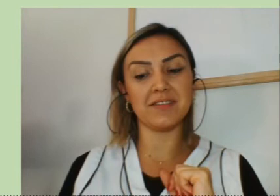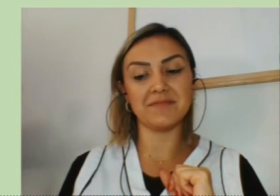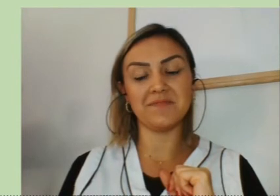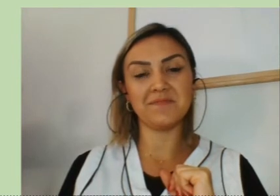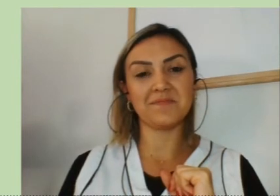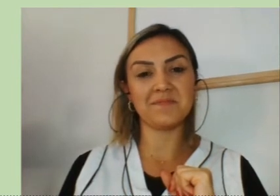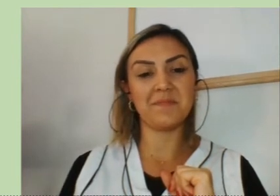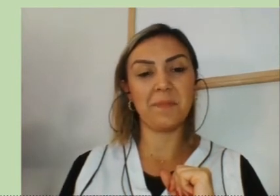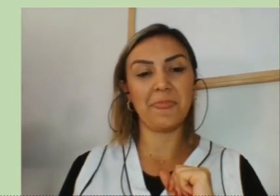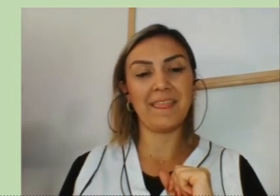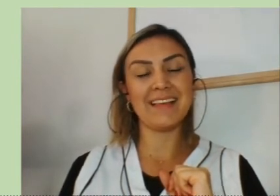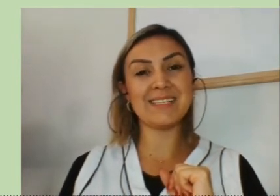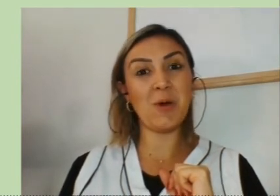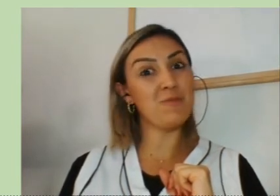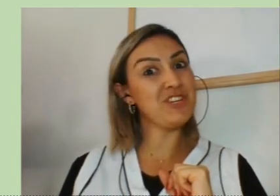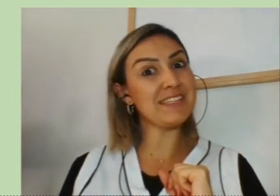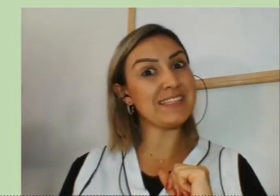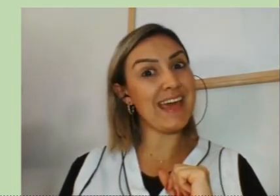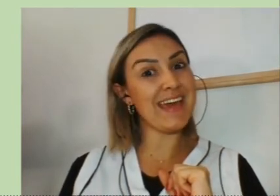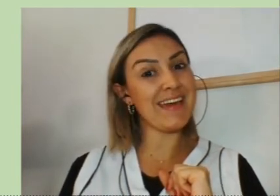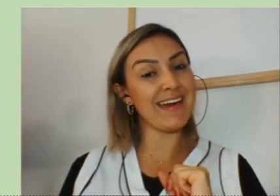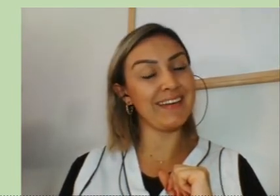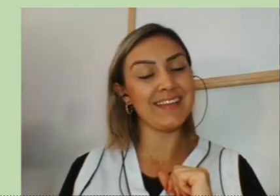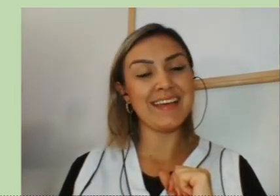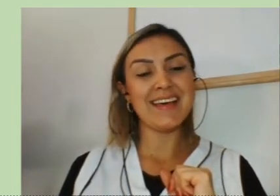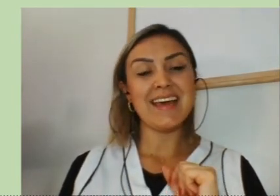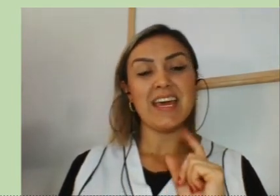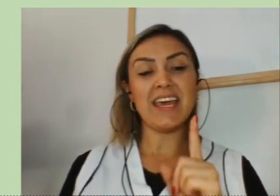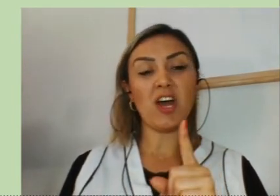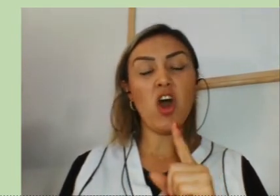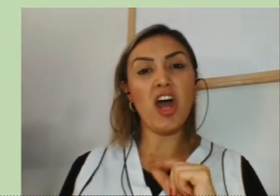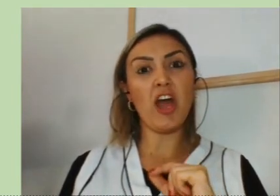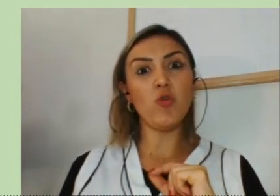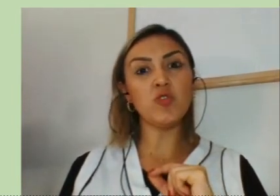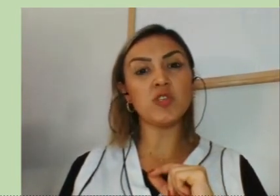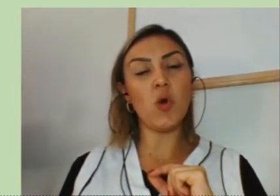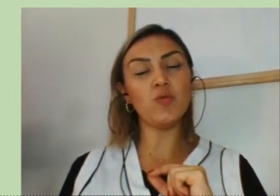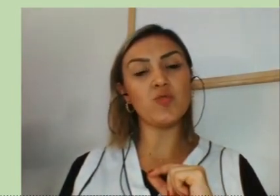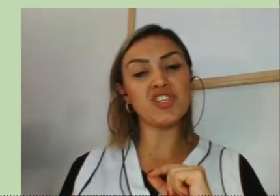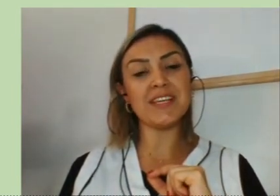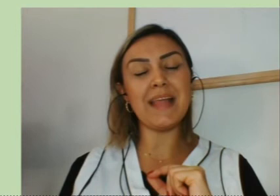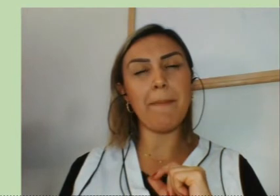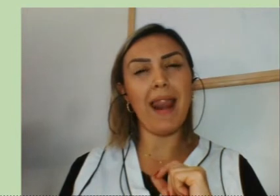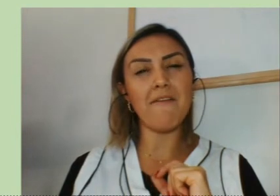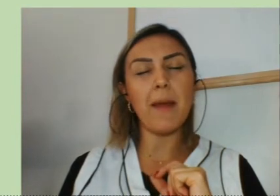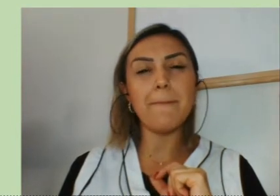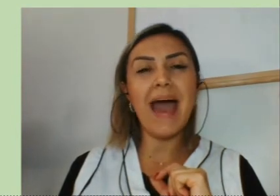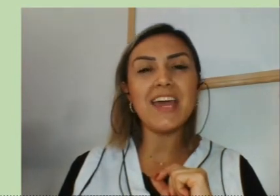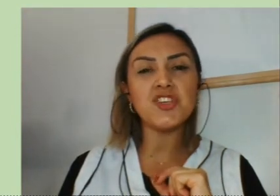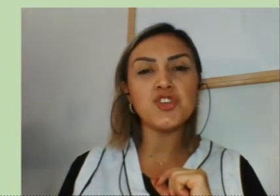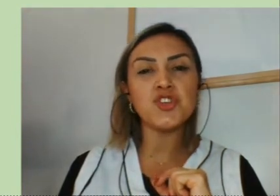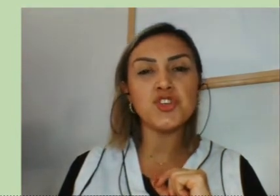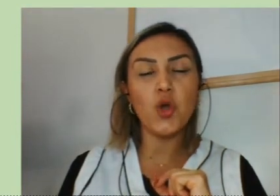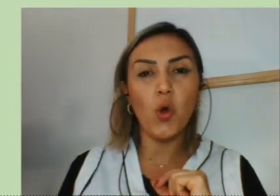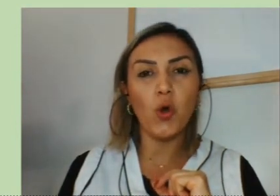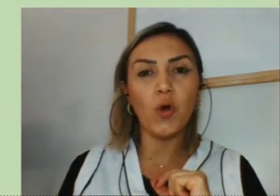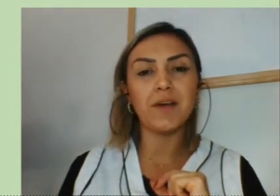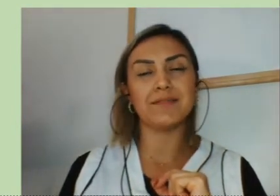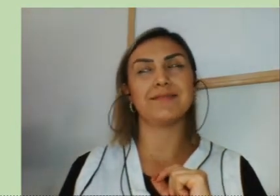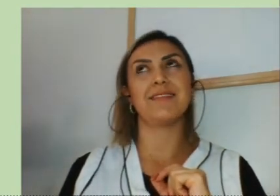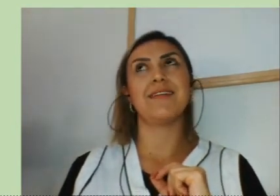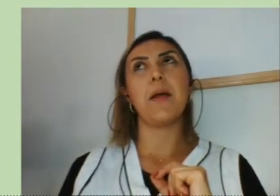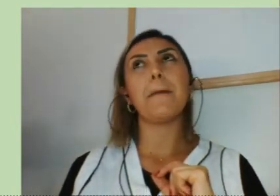existir, som de Z. E agora, o som do X na palavra baixo,